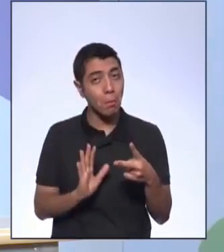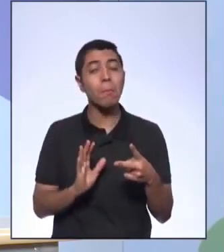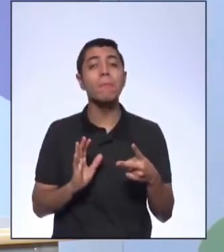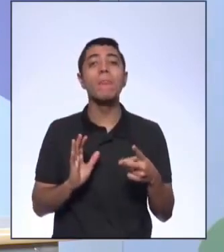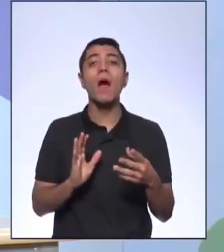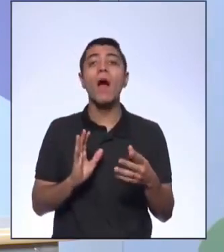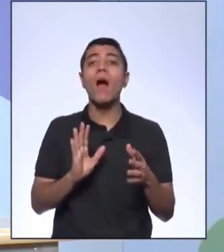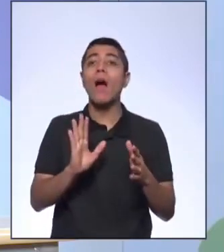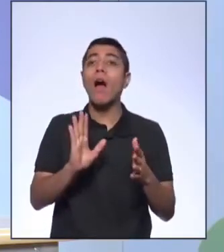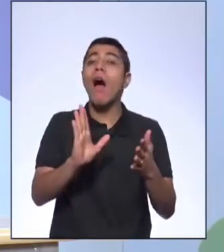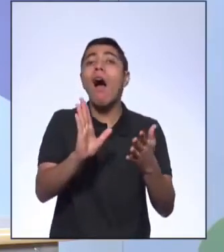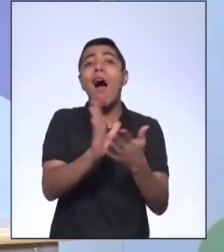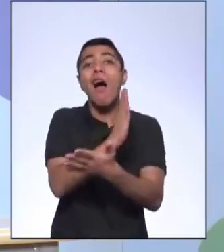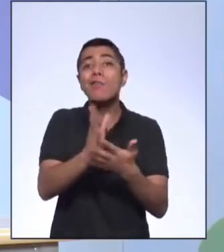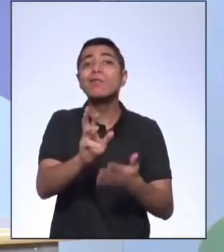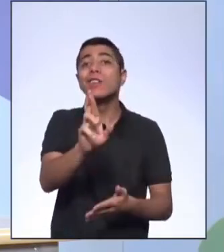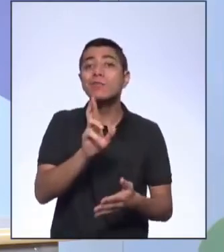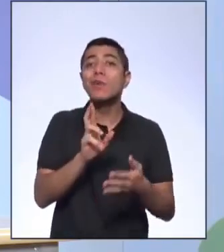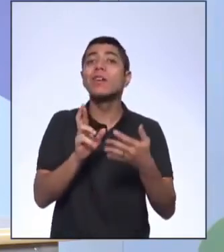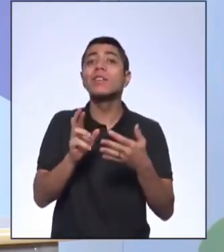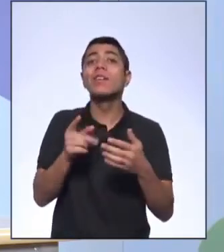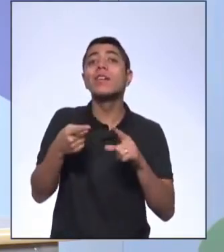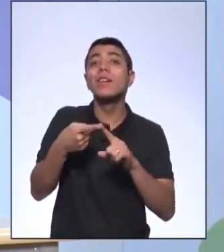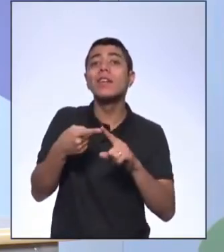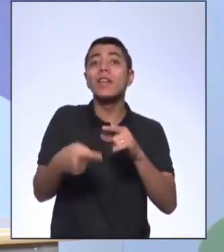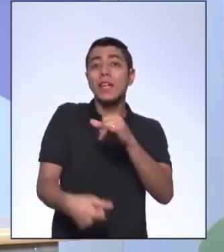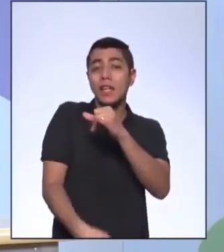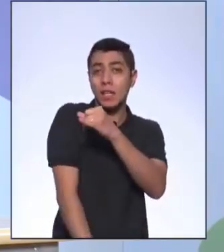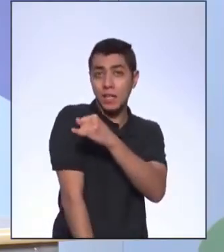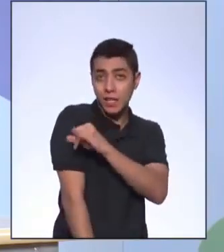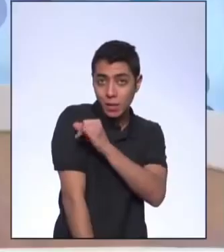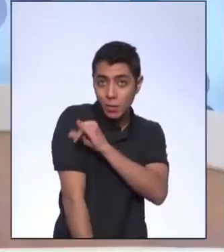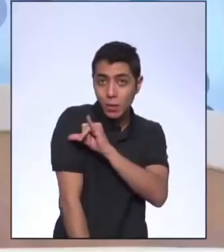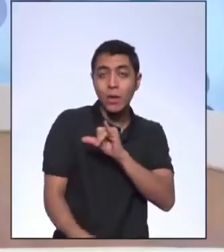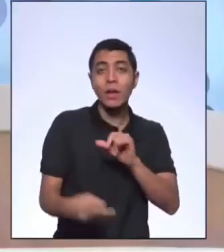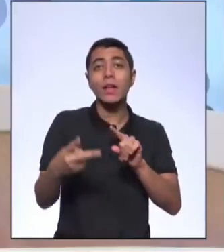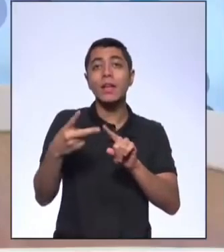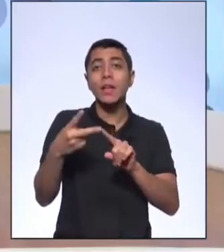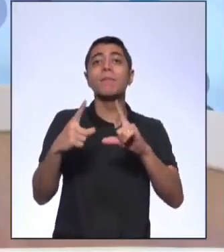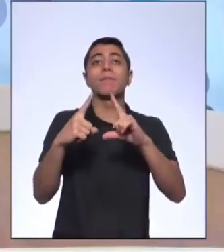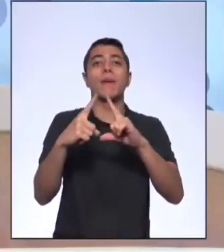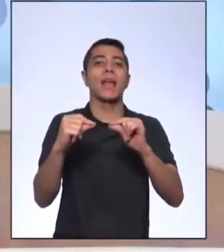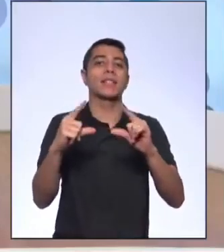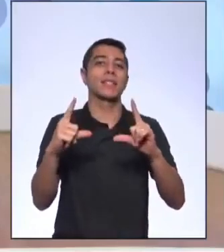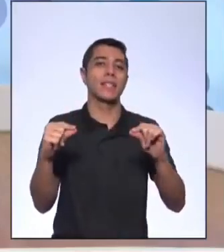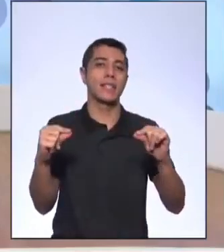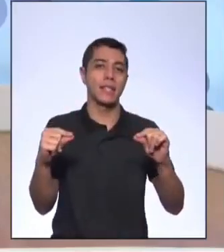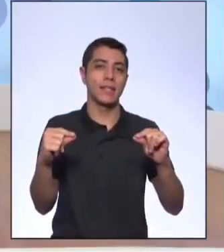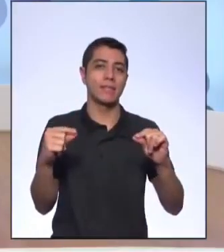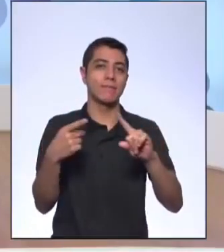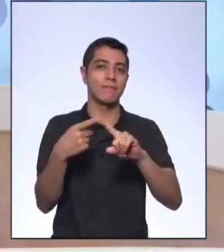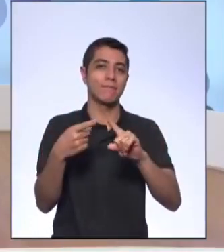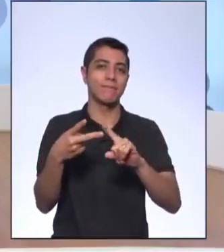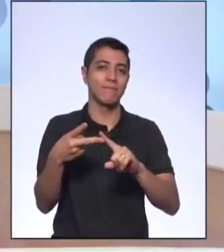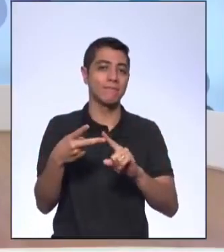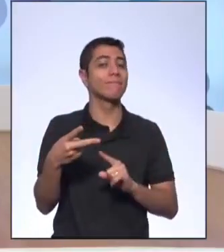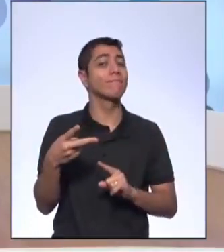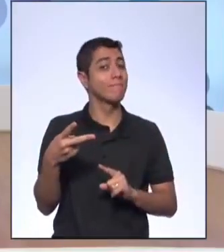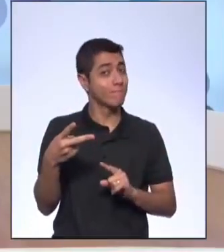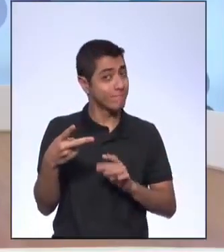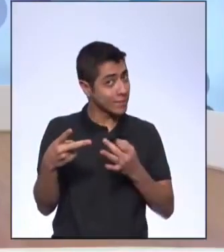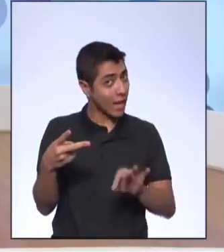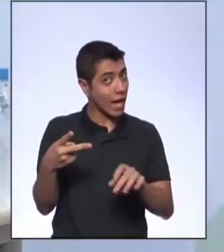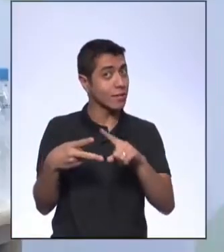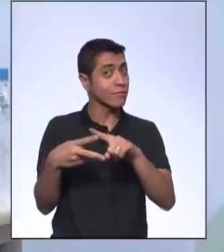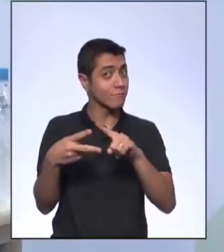gente respondeu corretamente que são Rio de Janeiro e Brasília para que mostra que prestar atenção